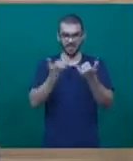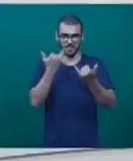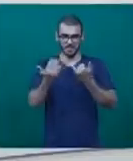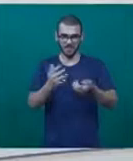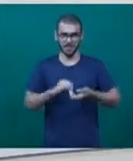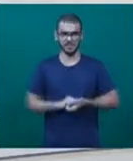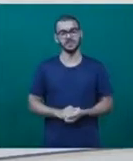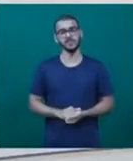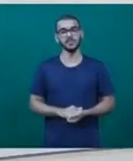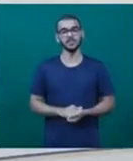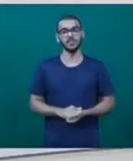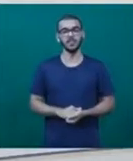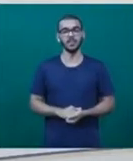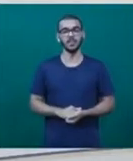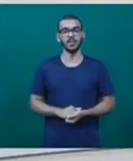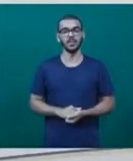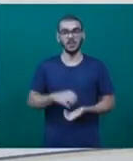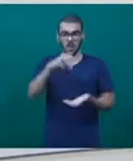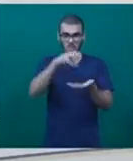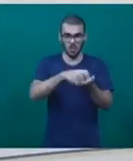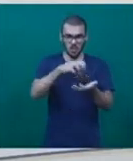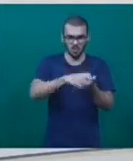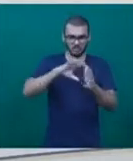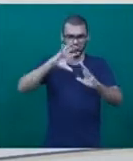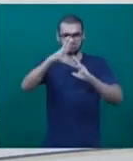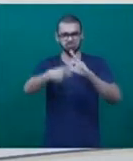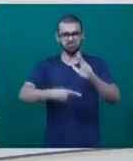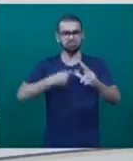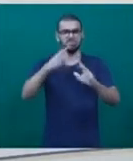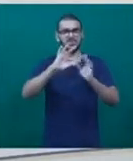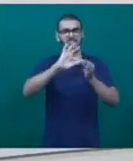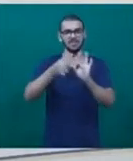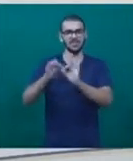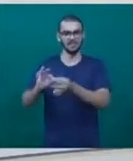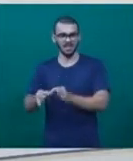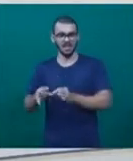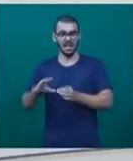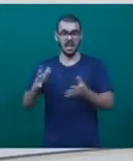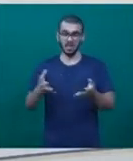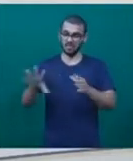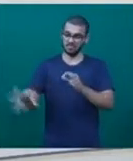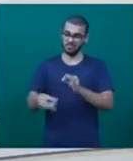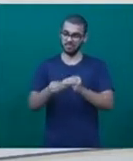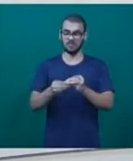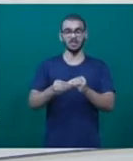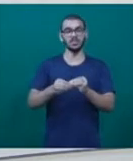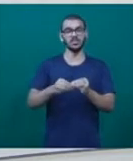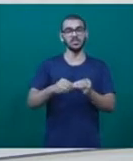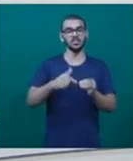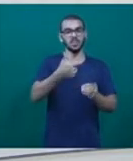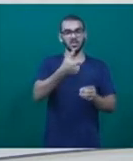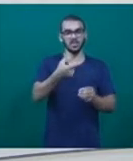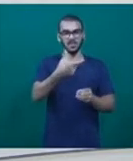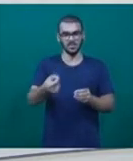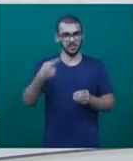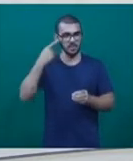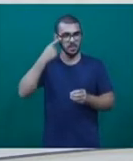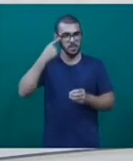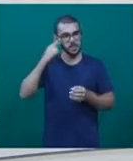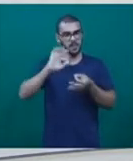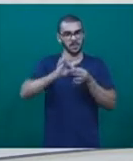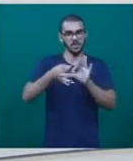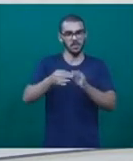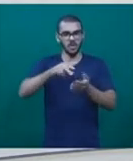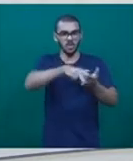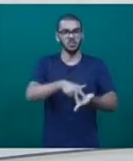informações. O Comitê Olímpico Internacional incluiu nos Jogos Olímpicos de Tóquio 2020 o surf, o beisebol,